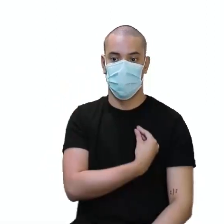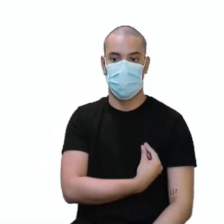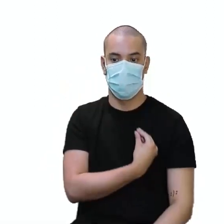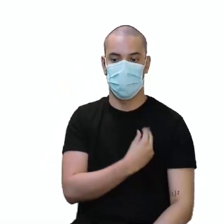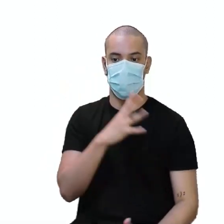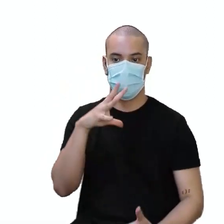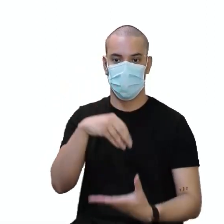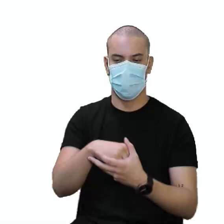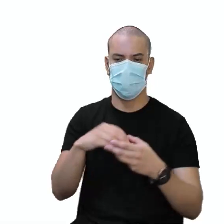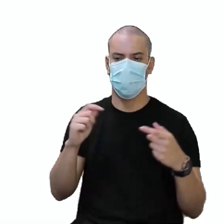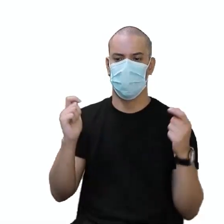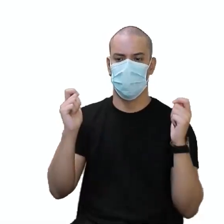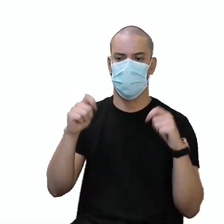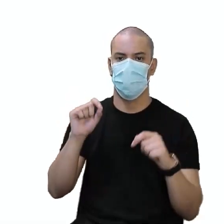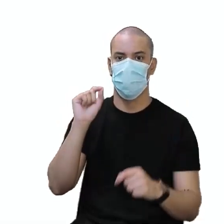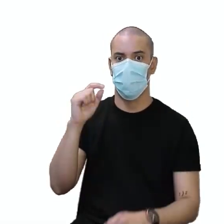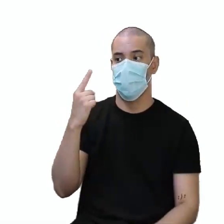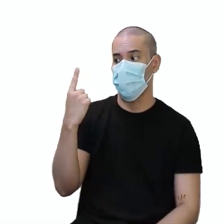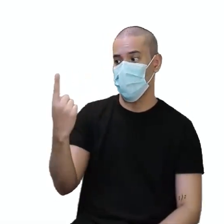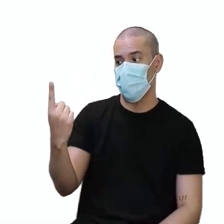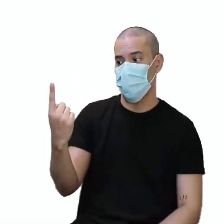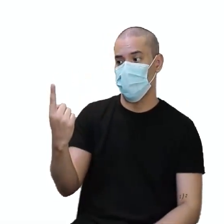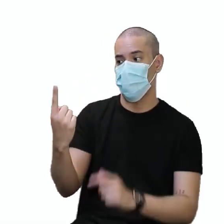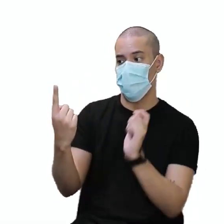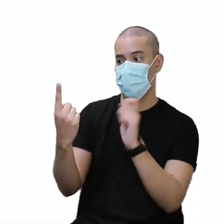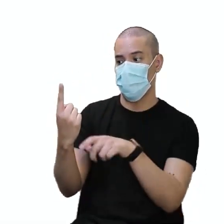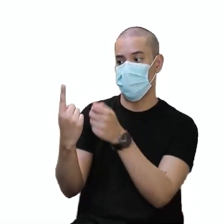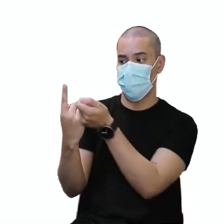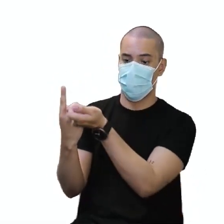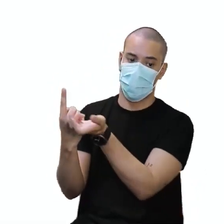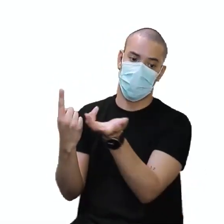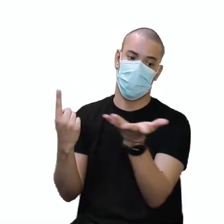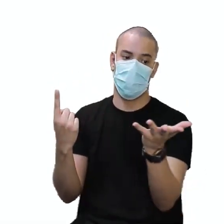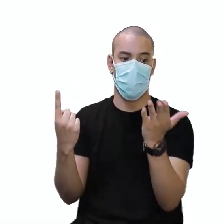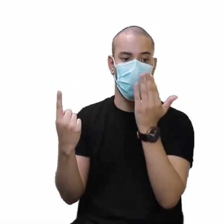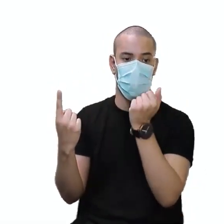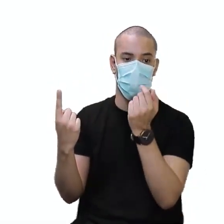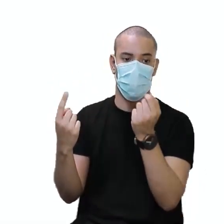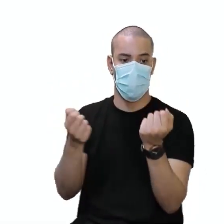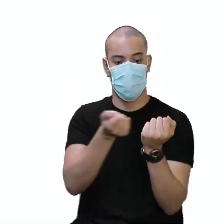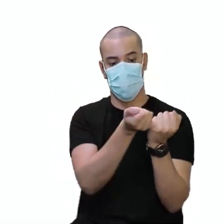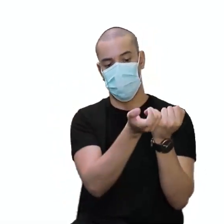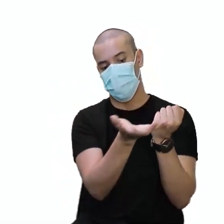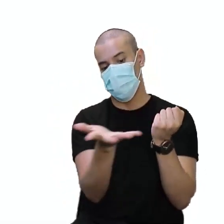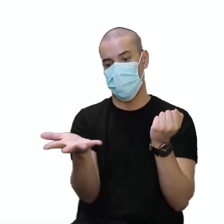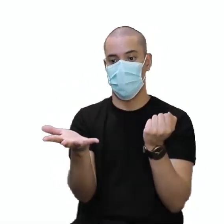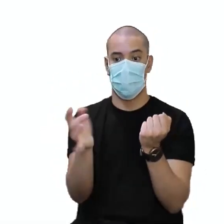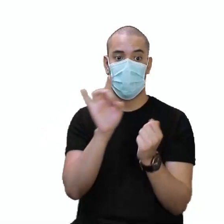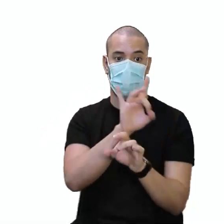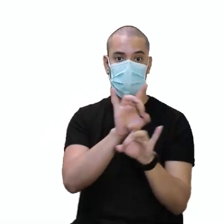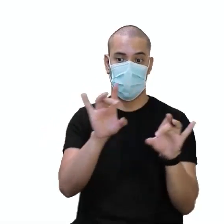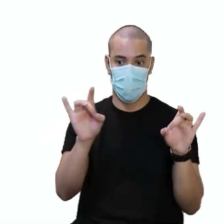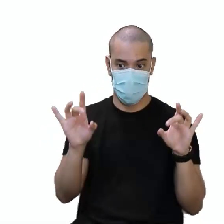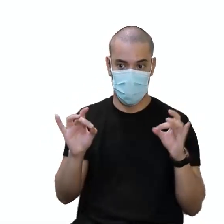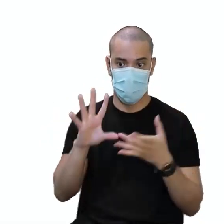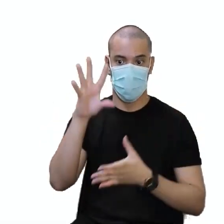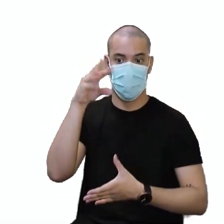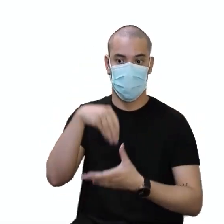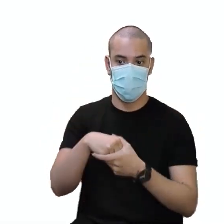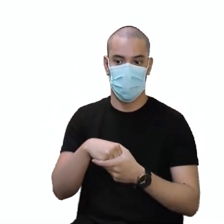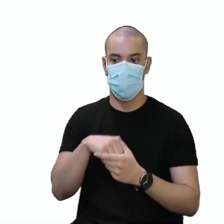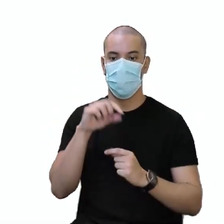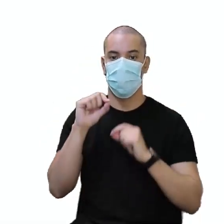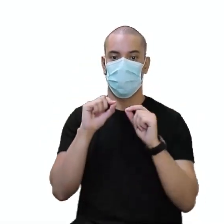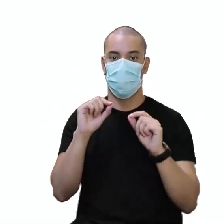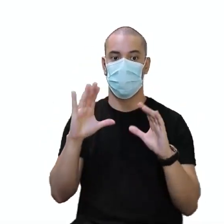que vão servir de alimento para o outro. Cada um deles vai estar inserido num